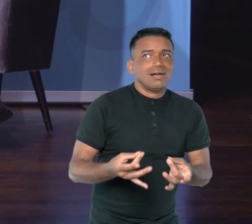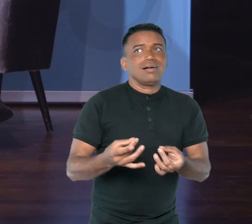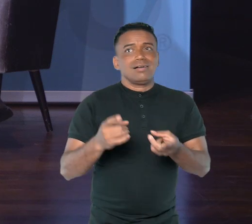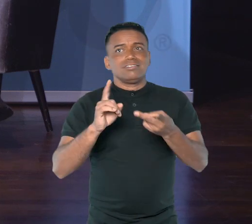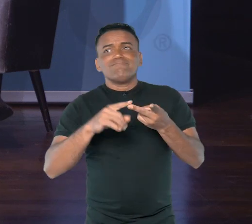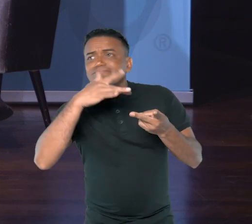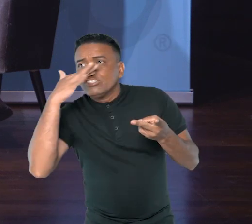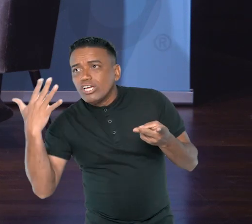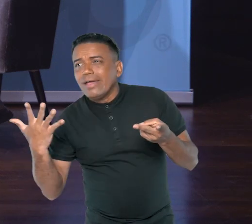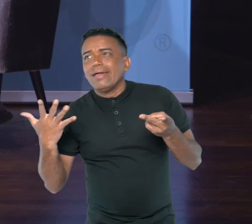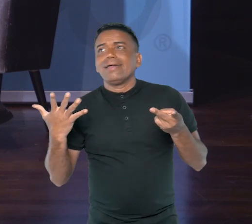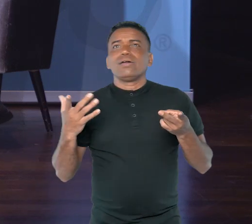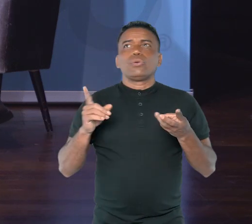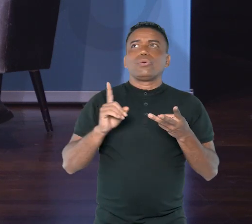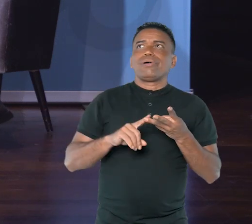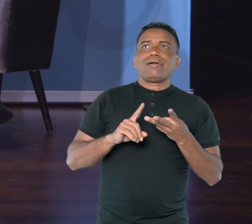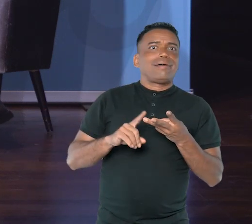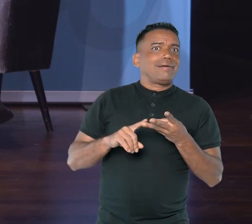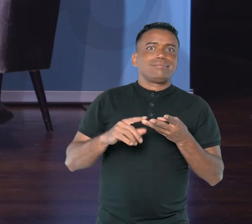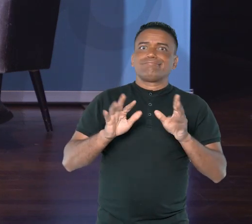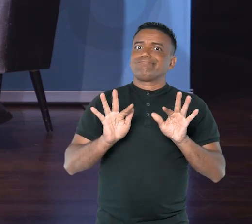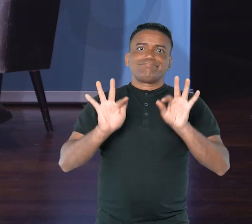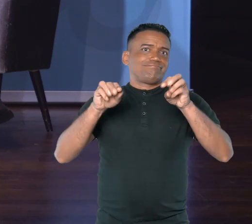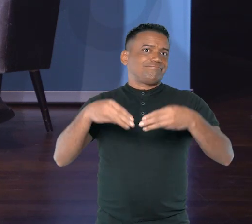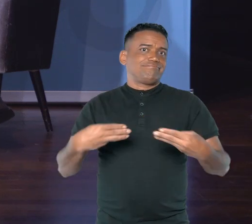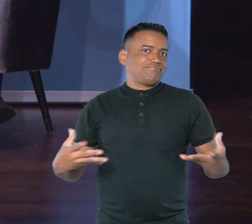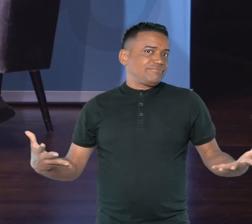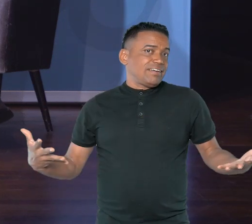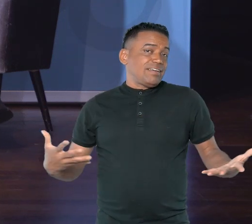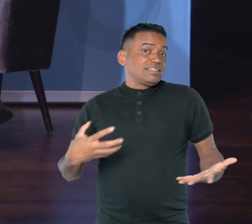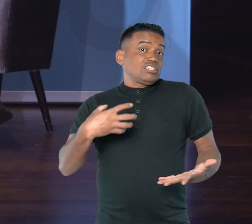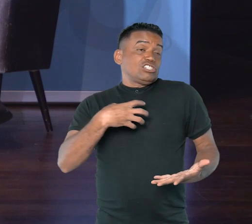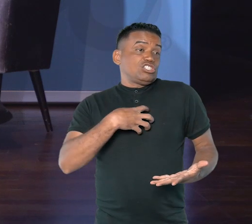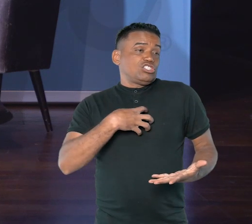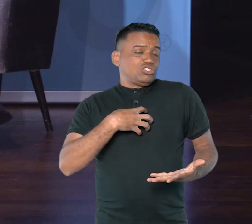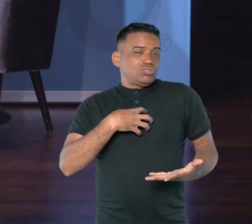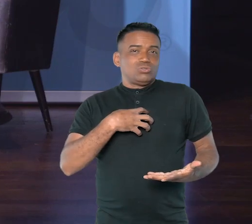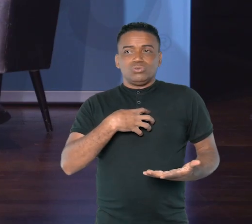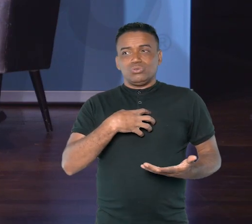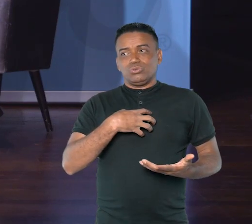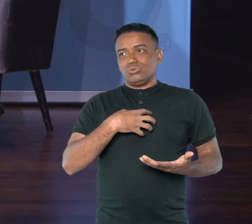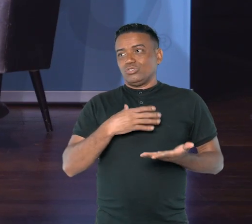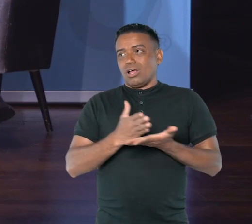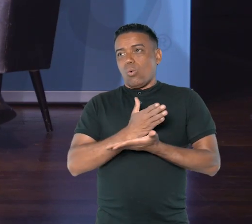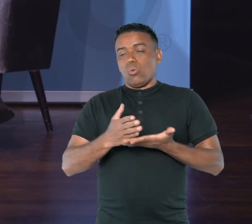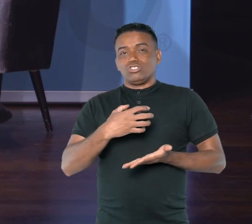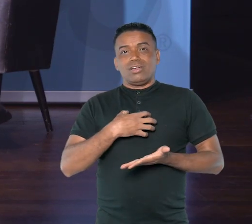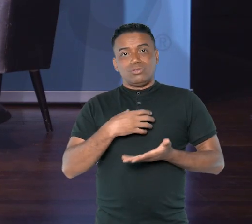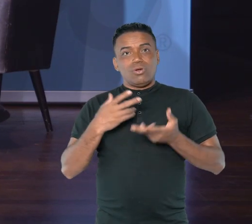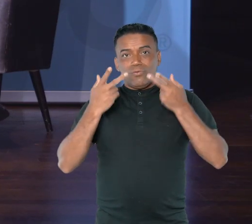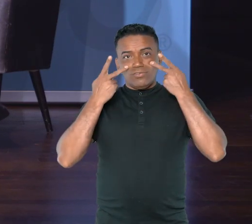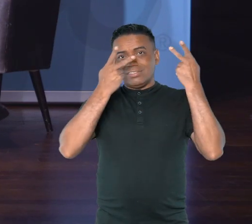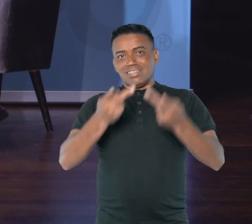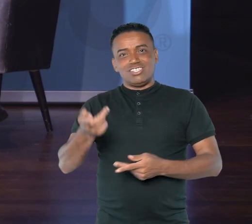você não sentiu. Enfim, nesse sentido, eu acho que, de alguma forma, eu voltei nesses lugares.